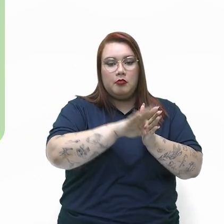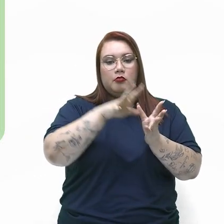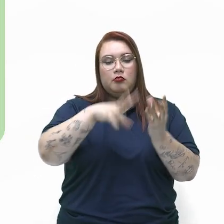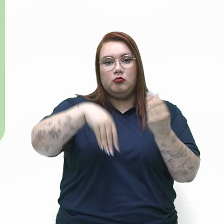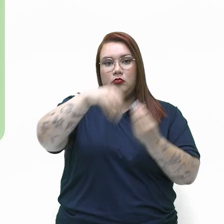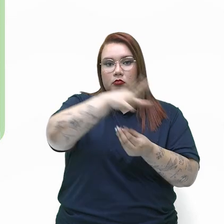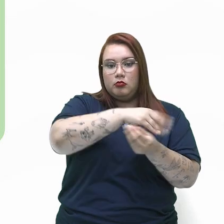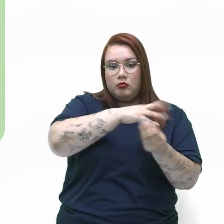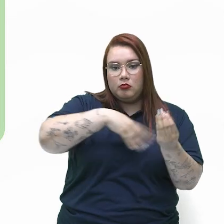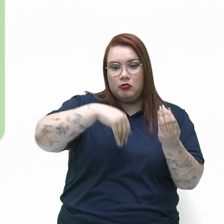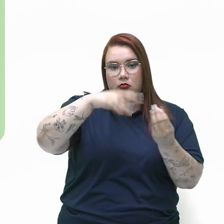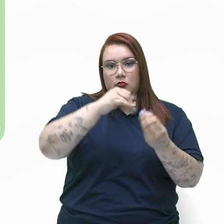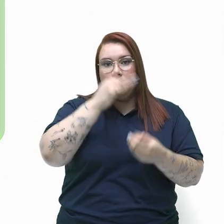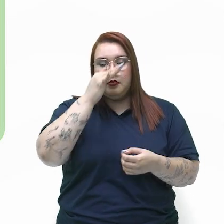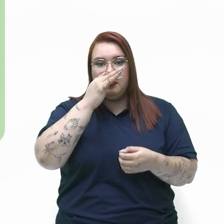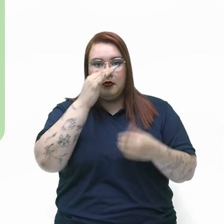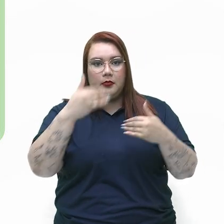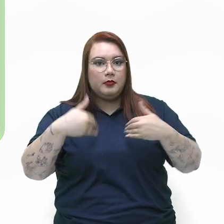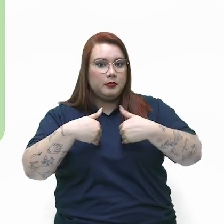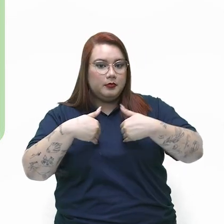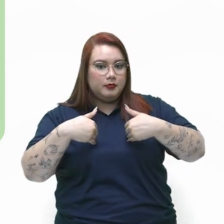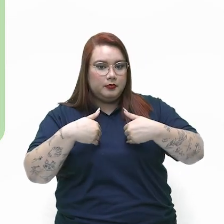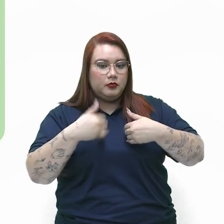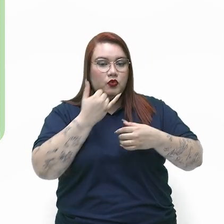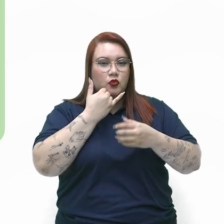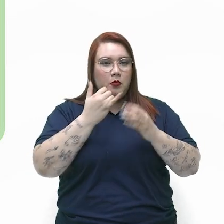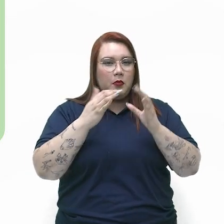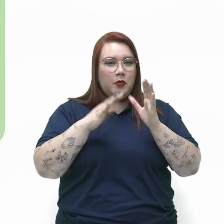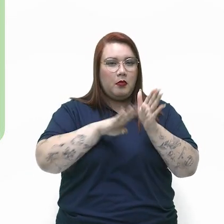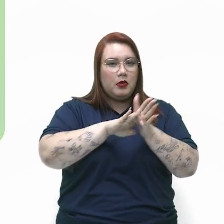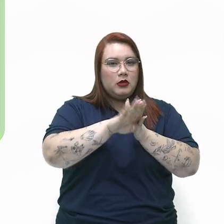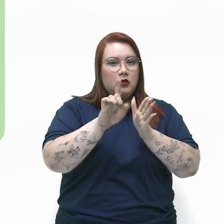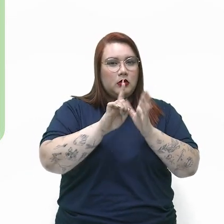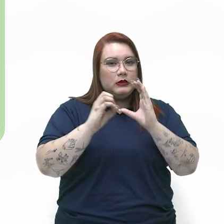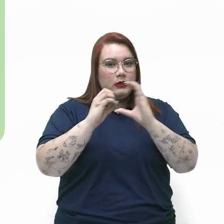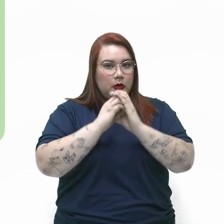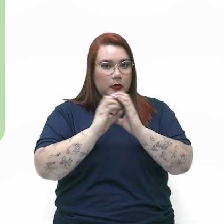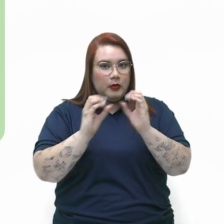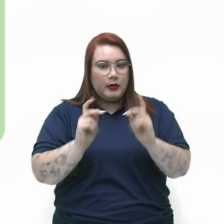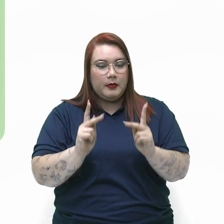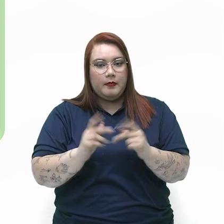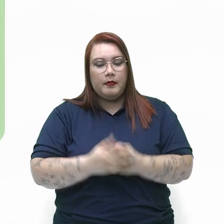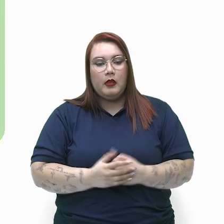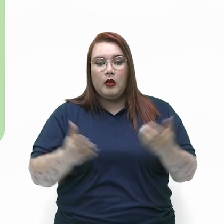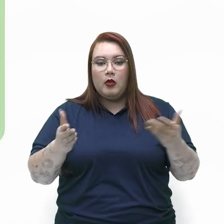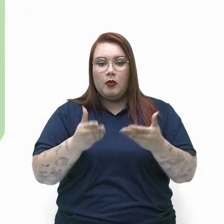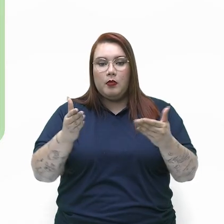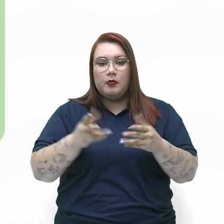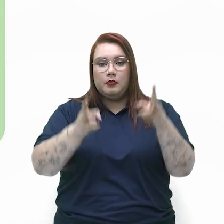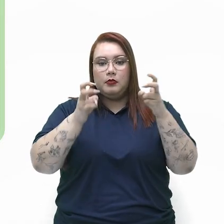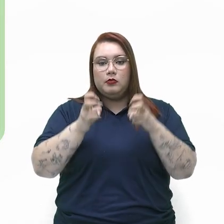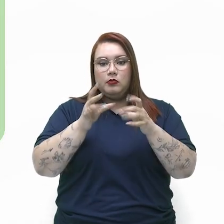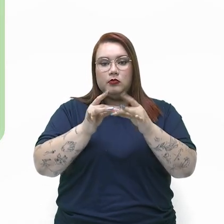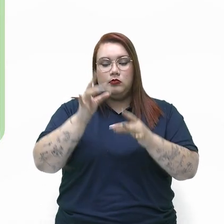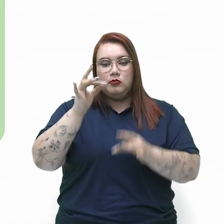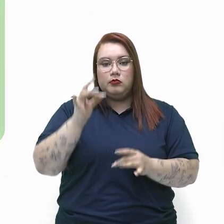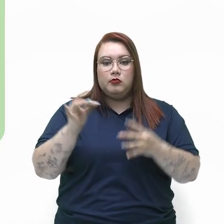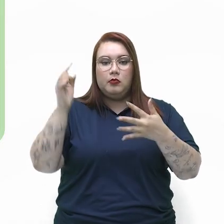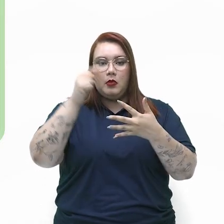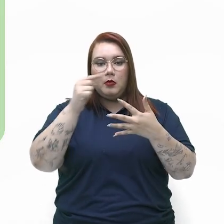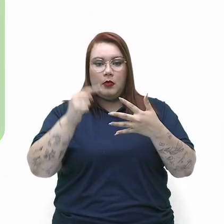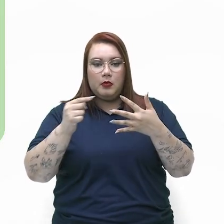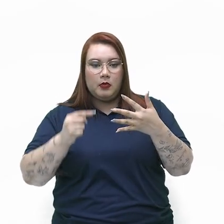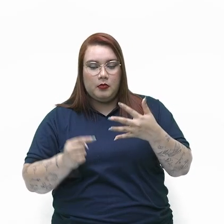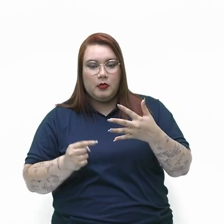os fungos, as plantas e os animais. Tá certo? E agora a gente vai observar com mais detalhes a classificação em